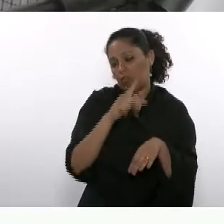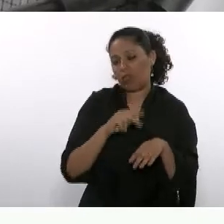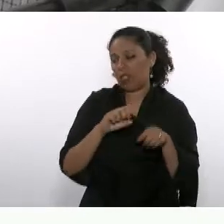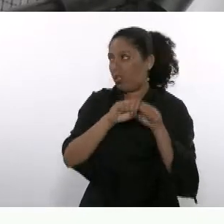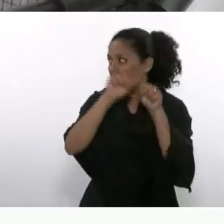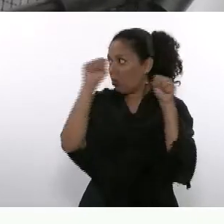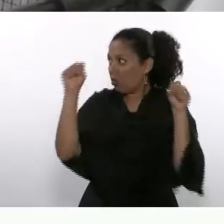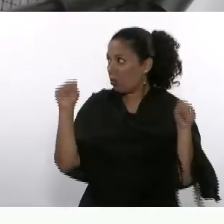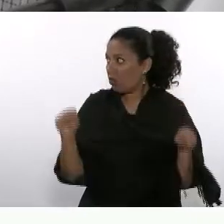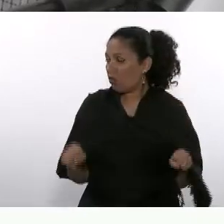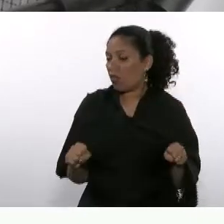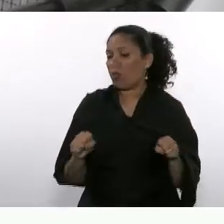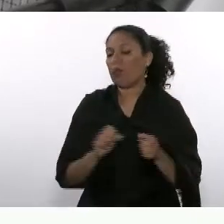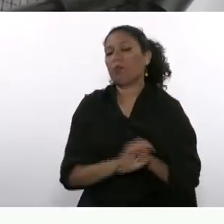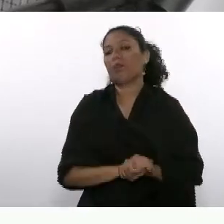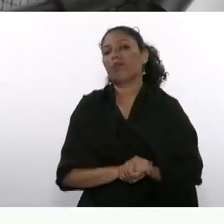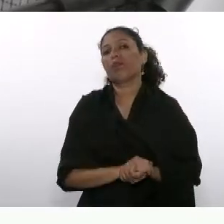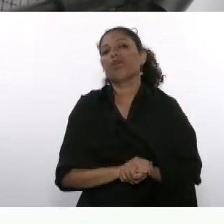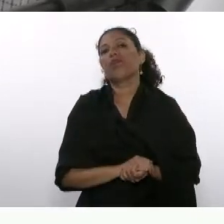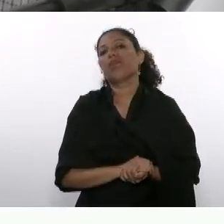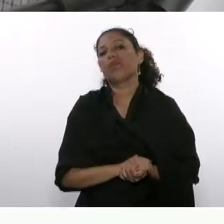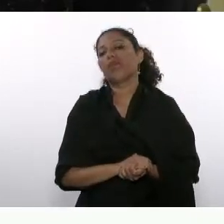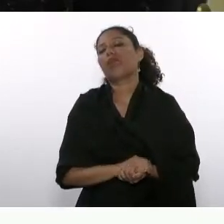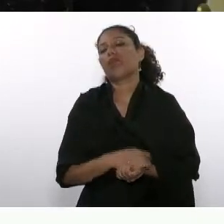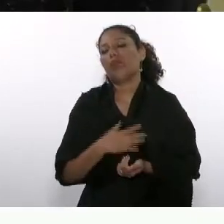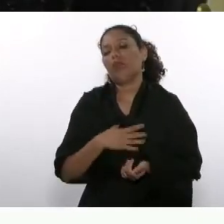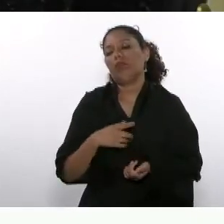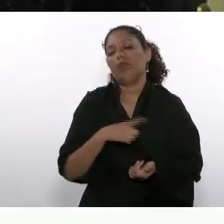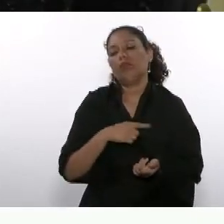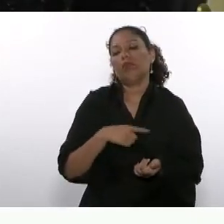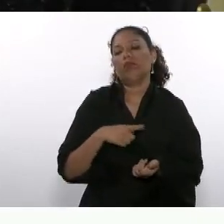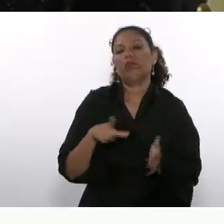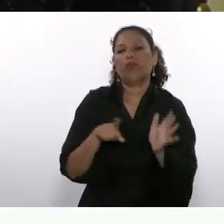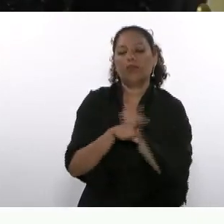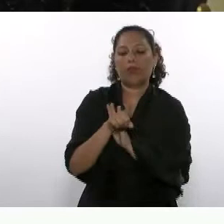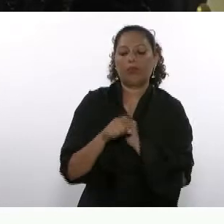né? Eu tenho um questionamento que é o seguinte: num